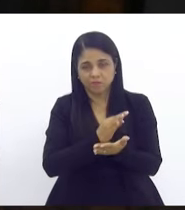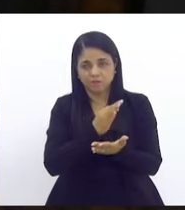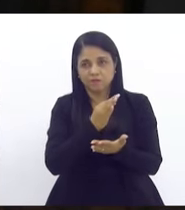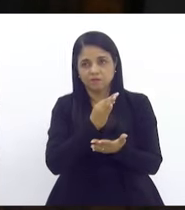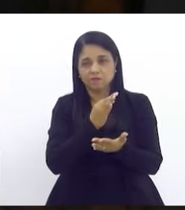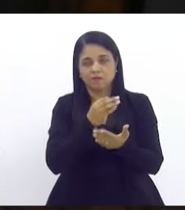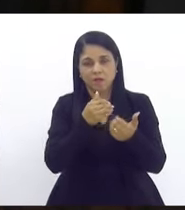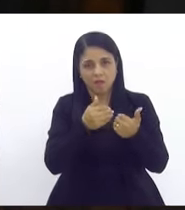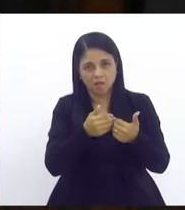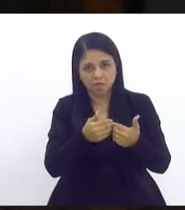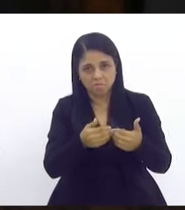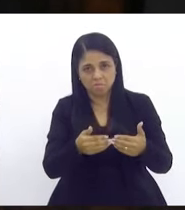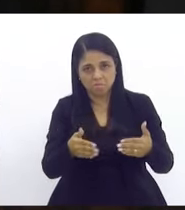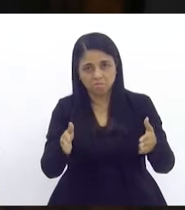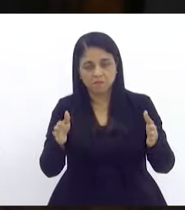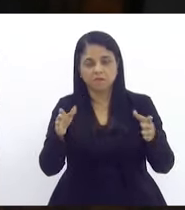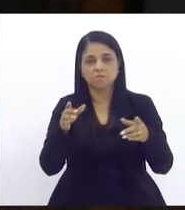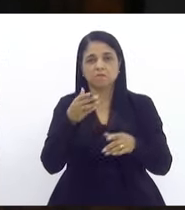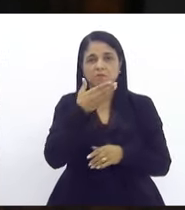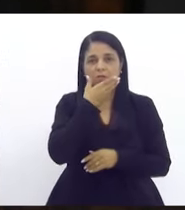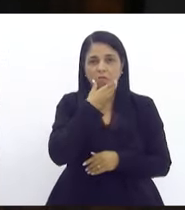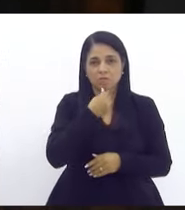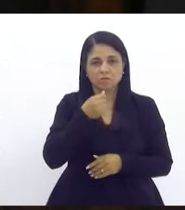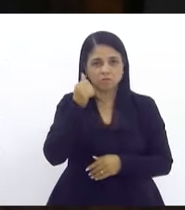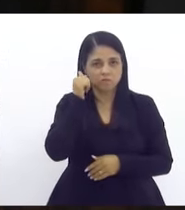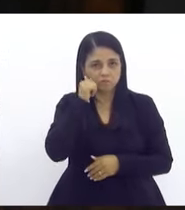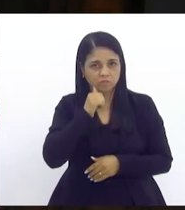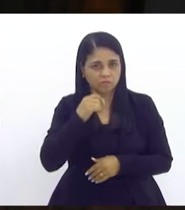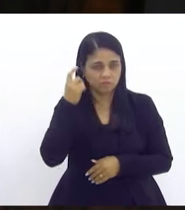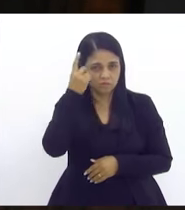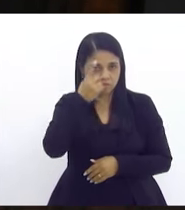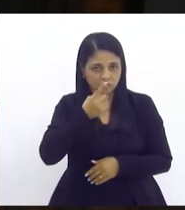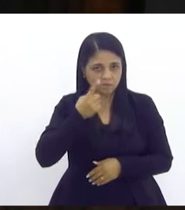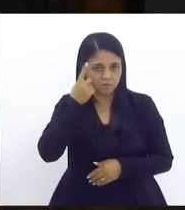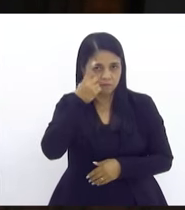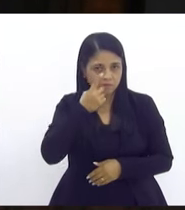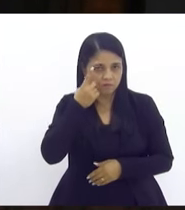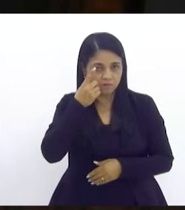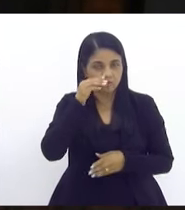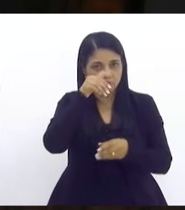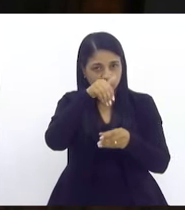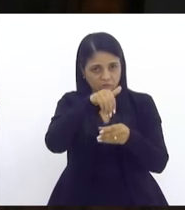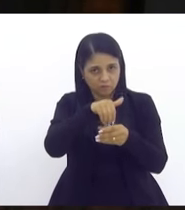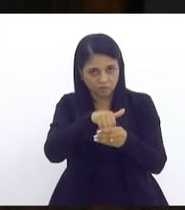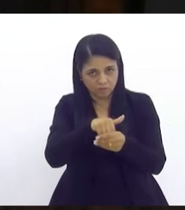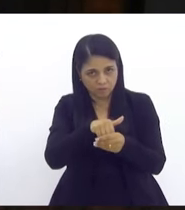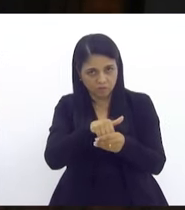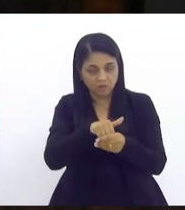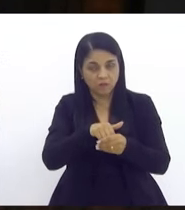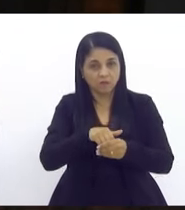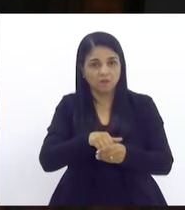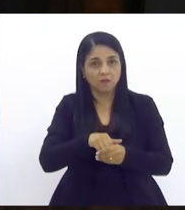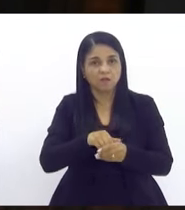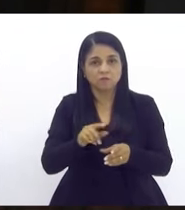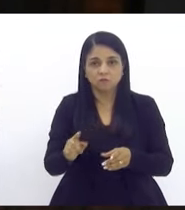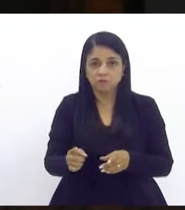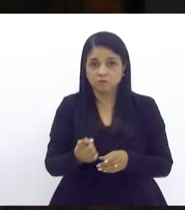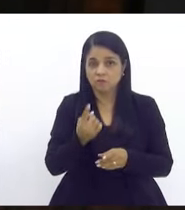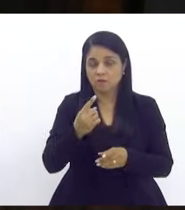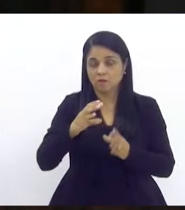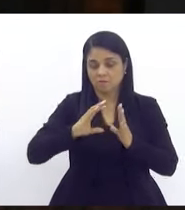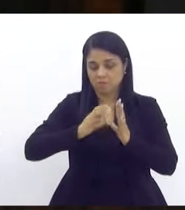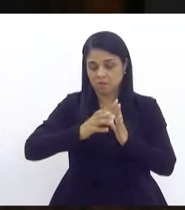de abrir para que os senhores e senhoras que forem votar, exceto a bancada do PT, que já